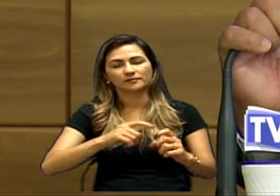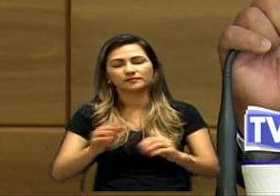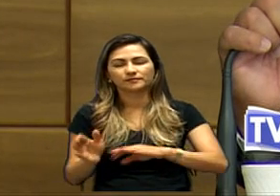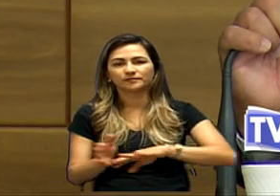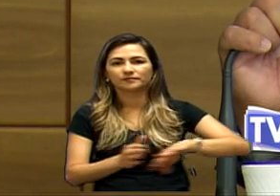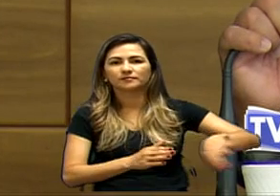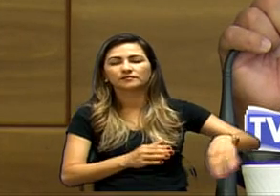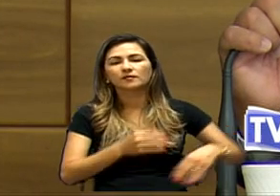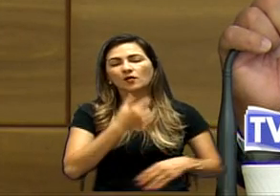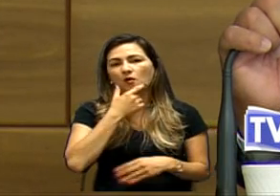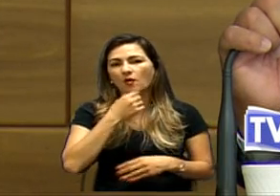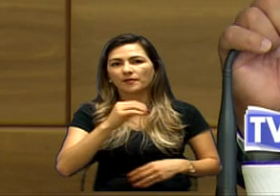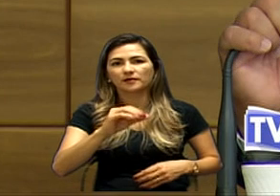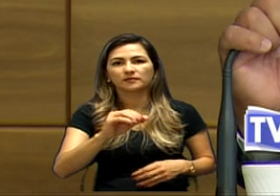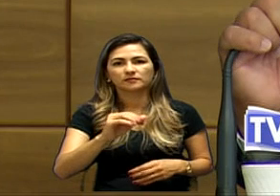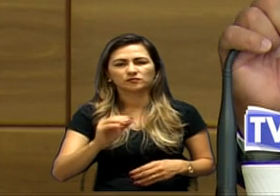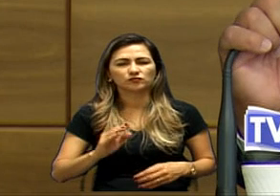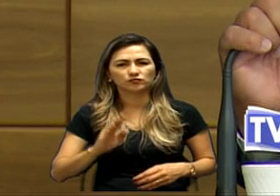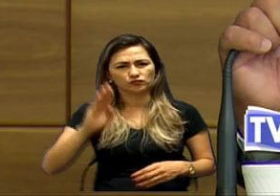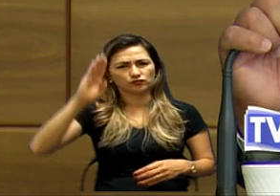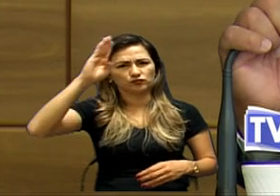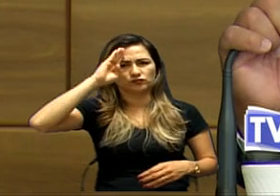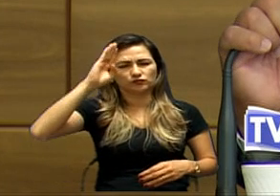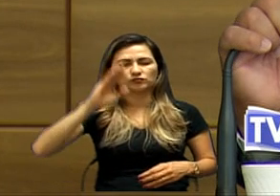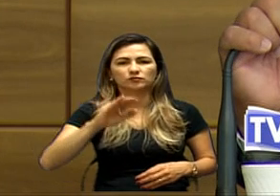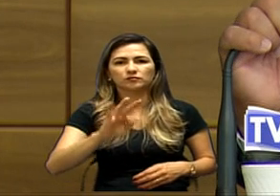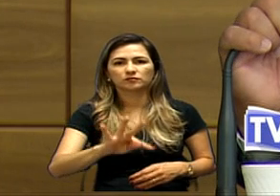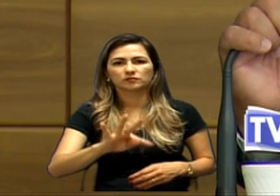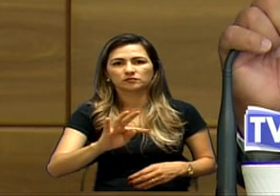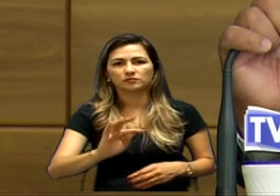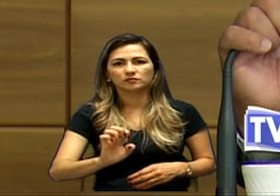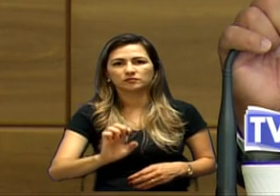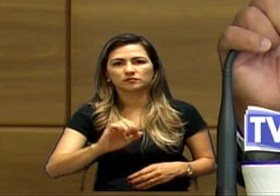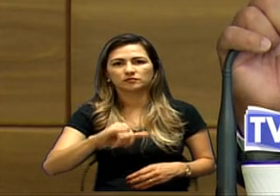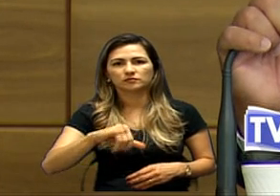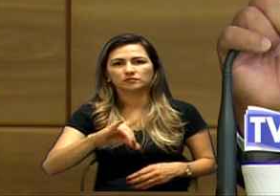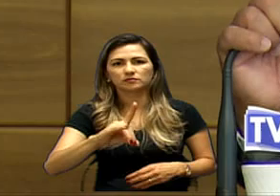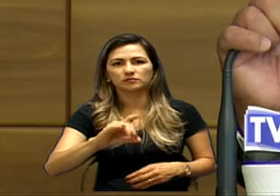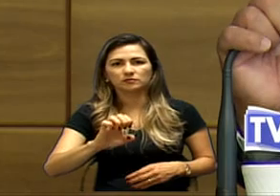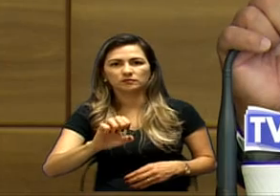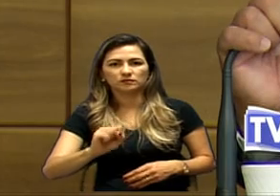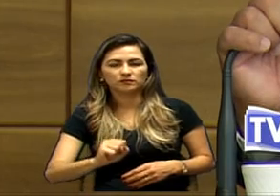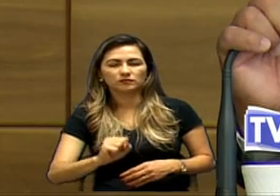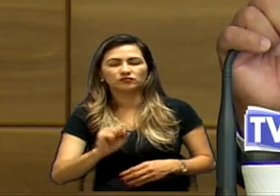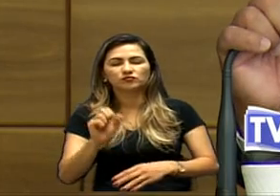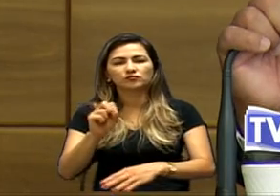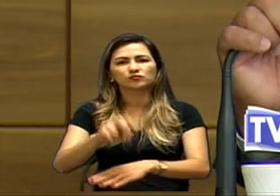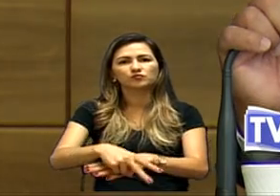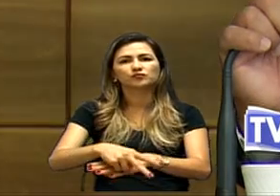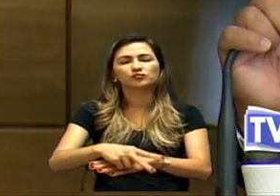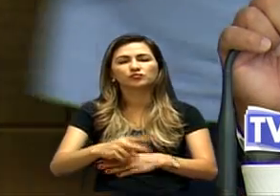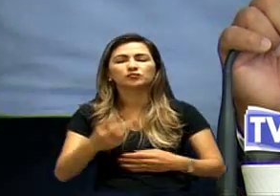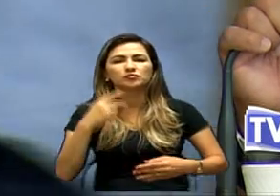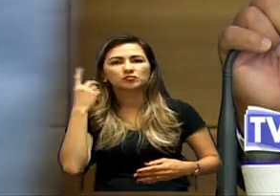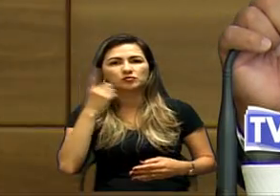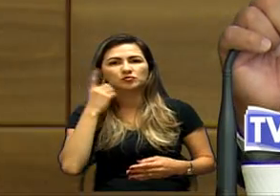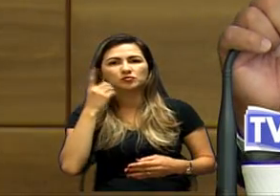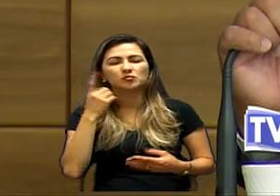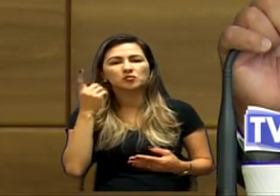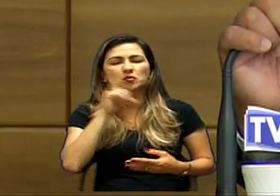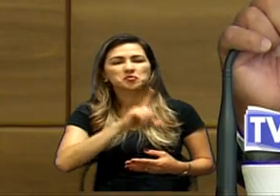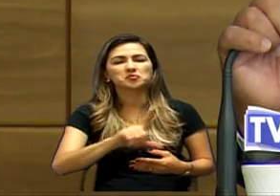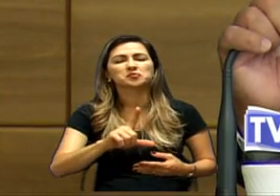119.034 votos, que o elegeram para deputado federal para o mandato 2019-2022. Votos, vereador Rodrigo